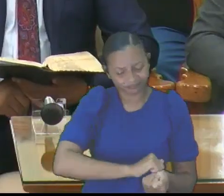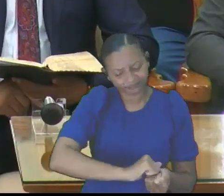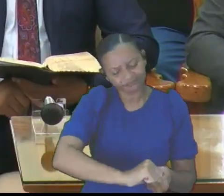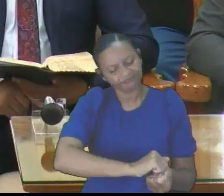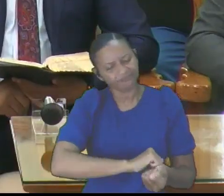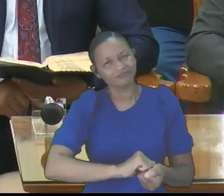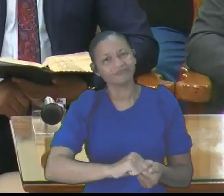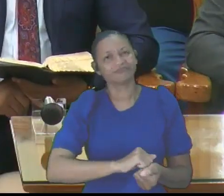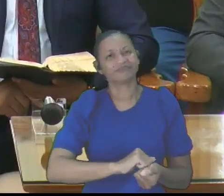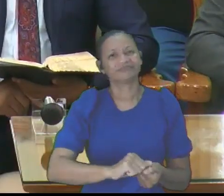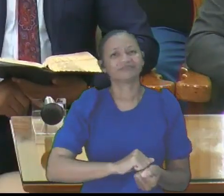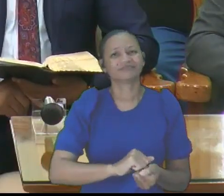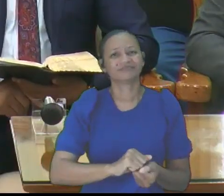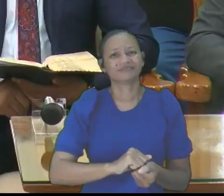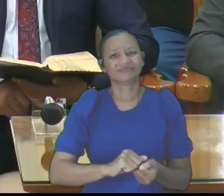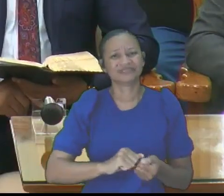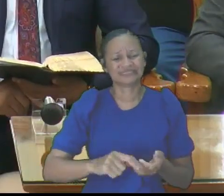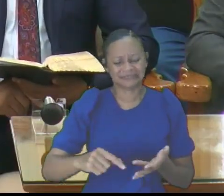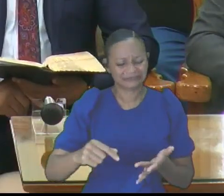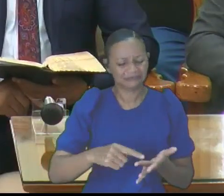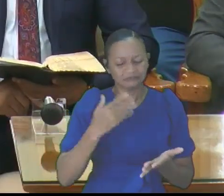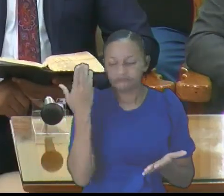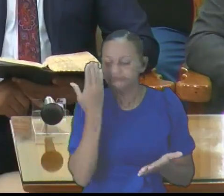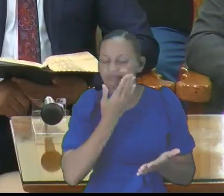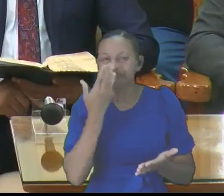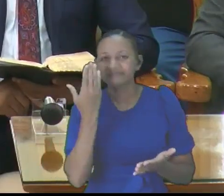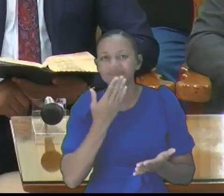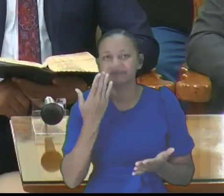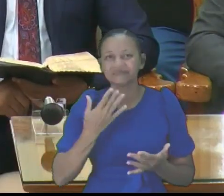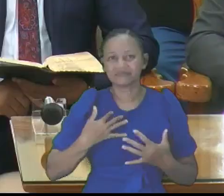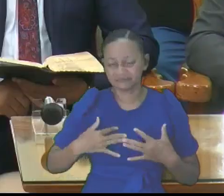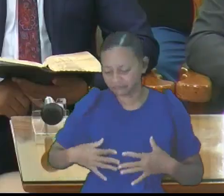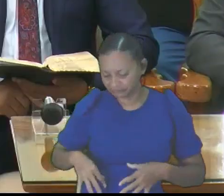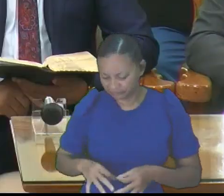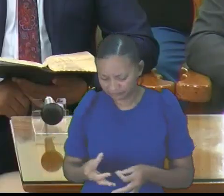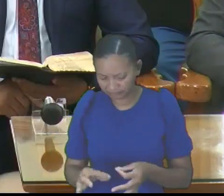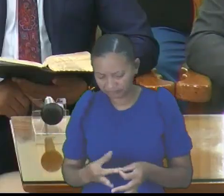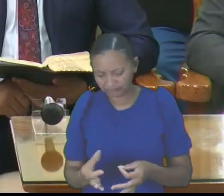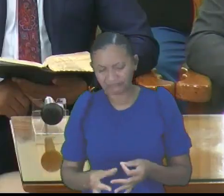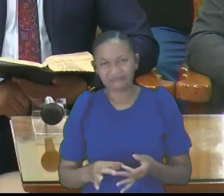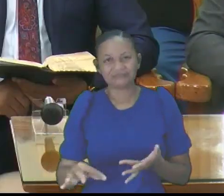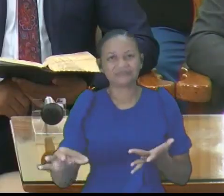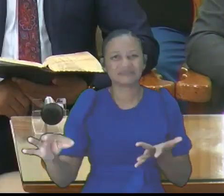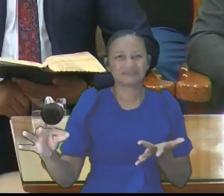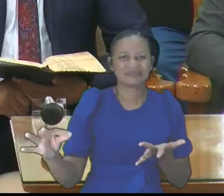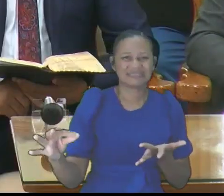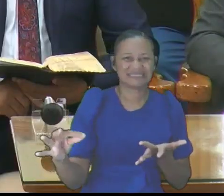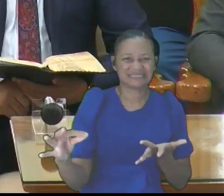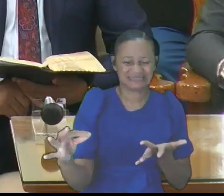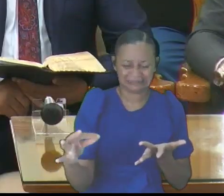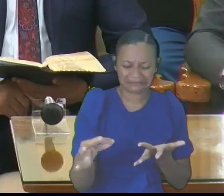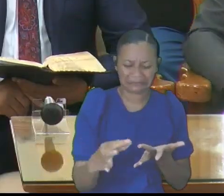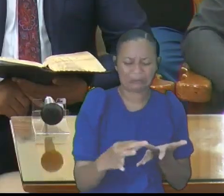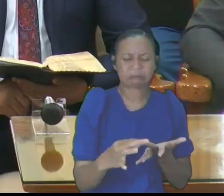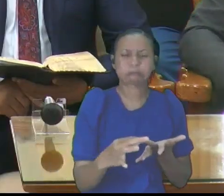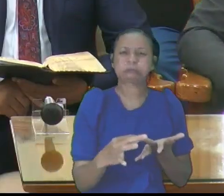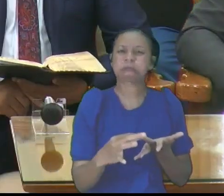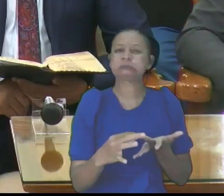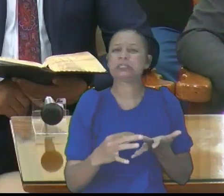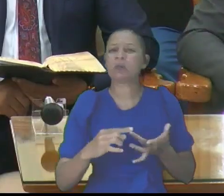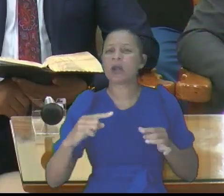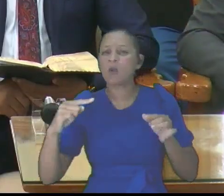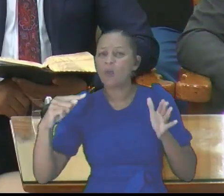roupa e entrou uma agulha, ela não viu que nos tecidos tinha uma agulha, e a agulha entrou na mão daquela